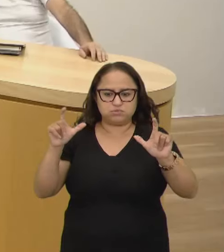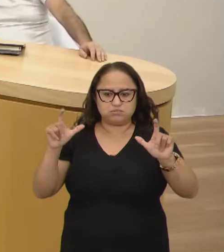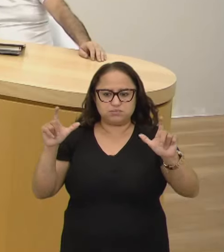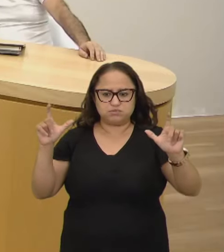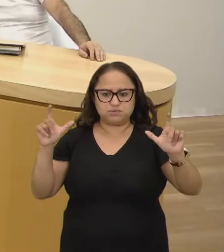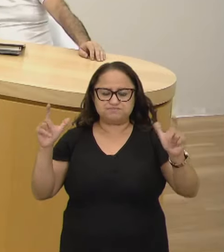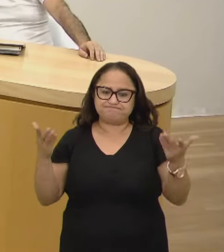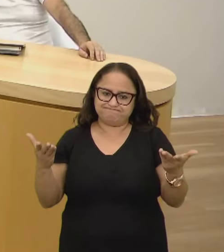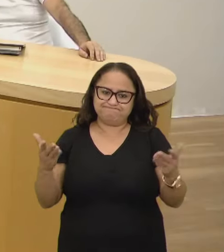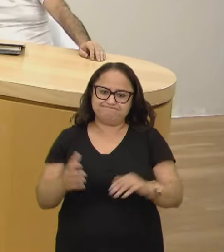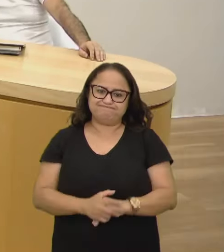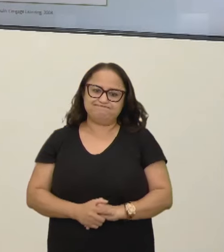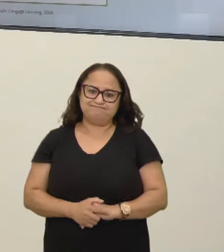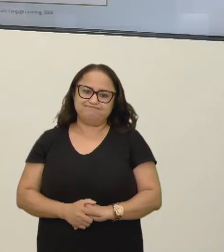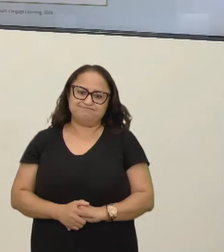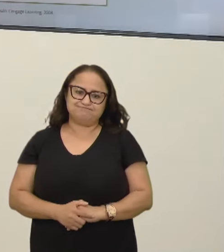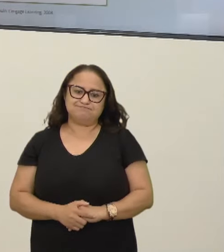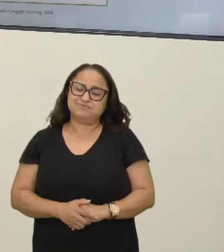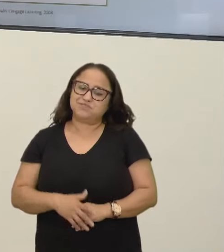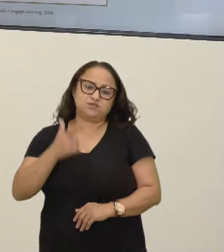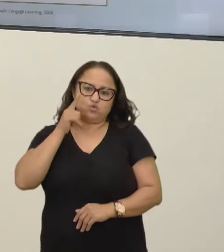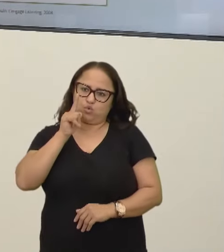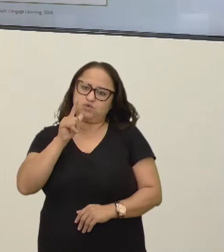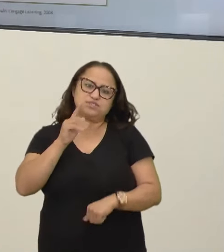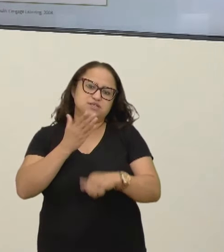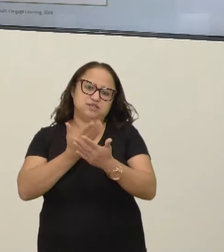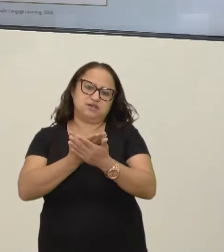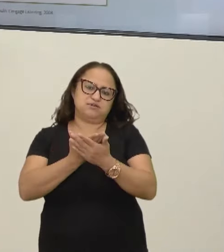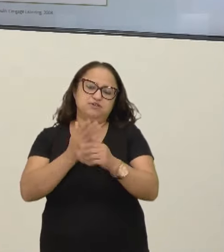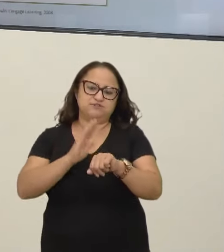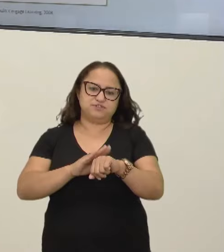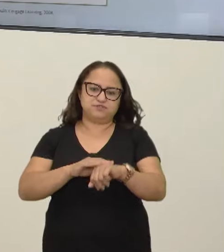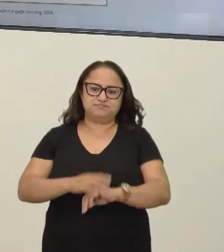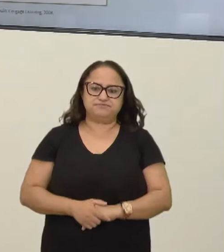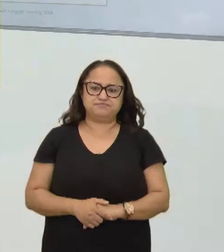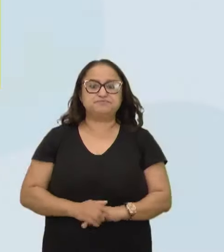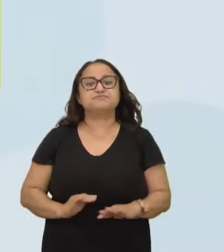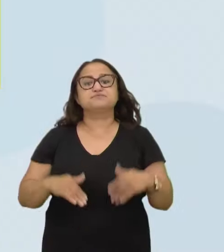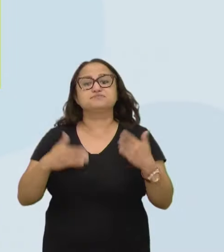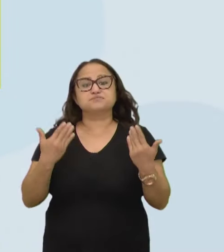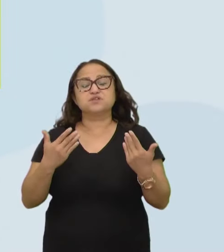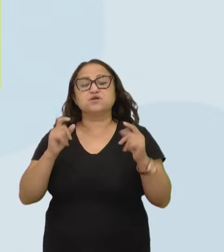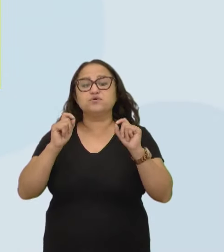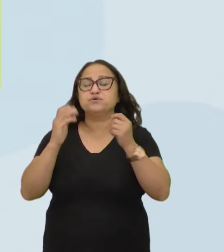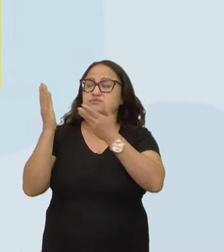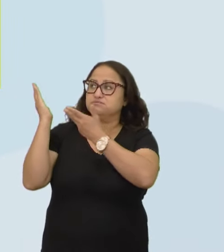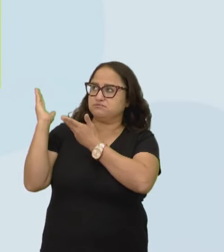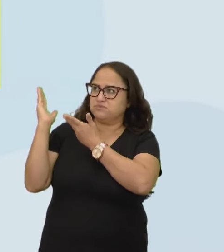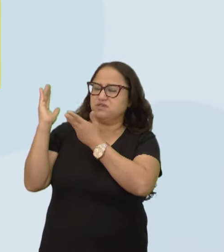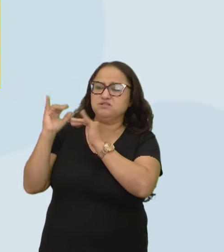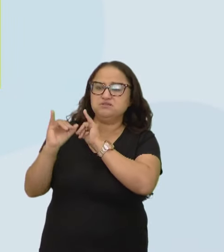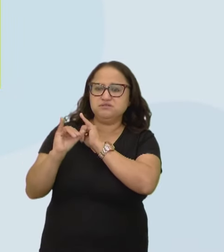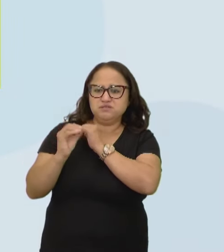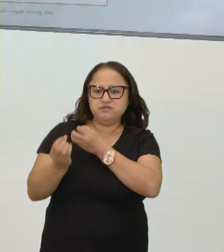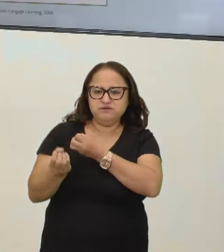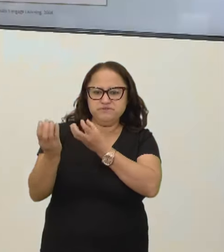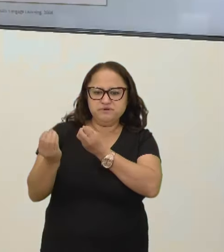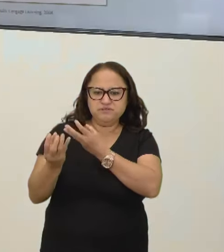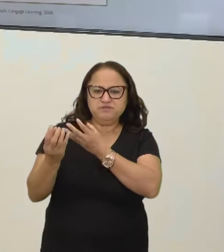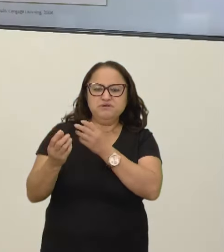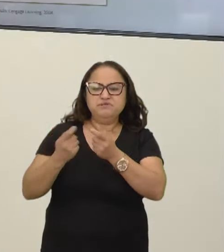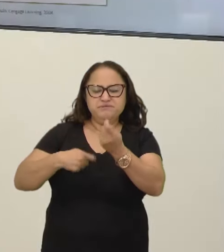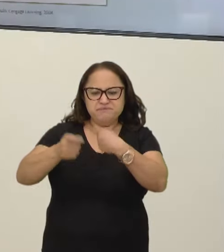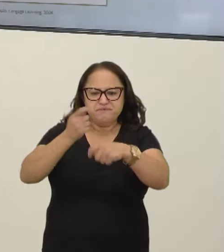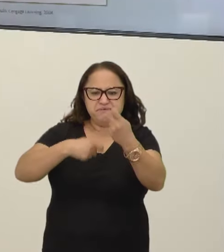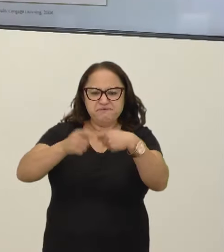nosso estúdio, aí não daria para a gente fazer essa aula. Então, todo esse círculo aqui, por quê? Por que a gente falou que a economia